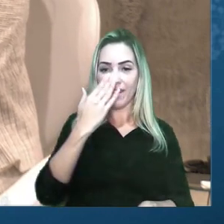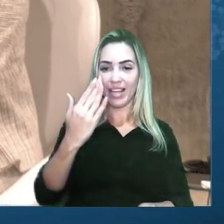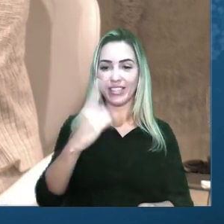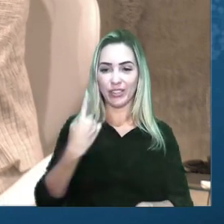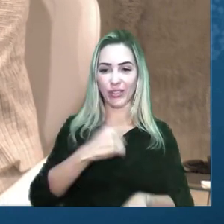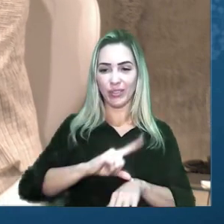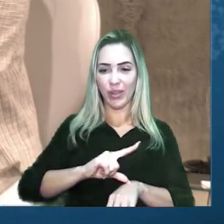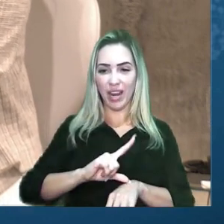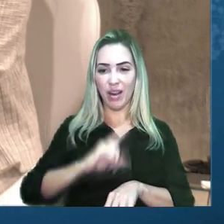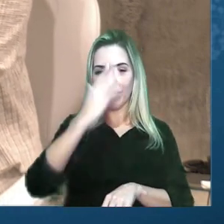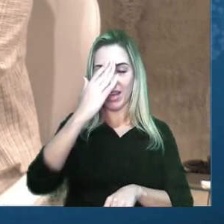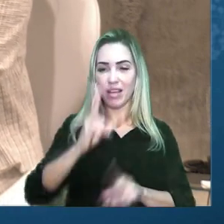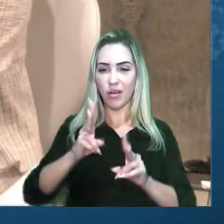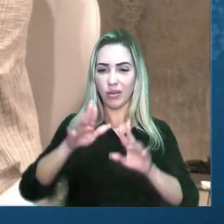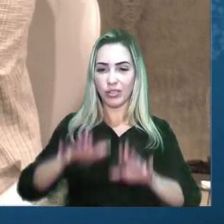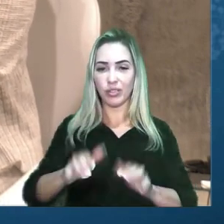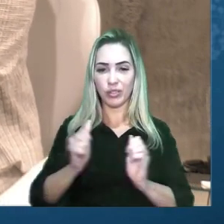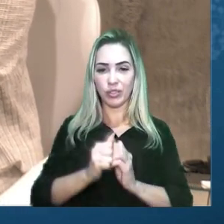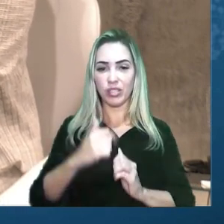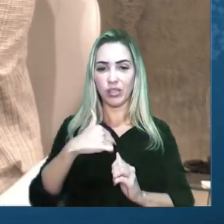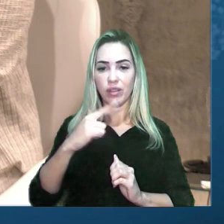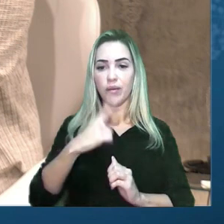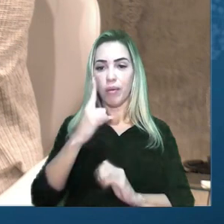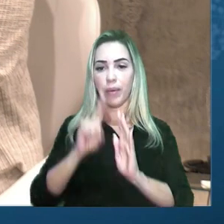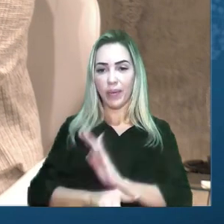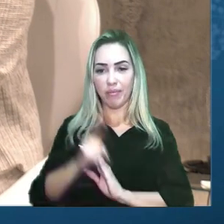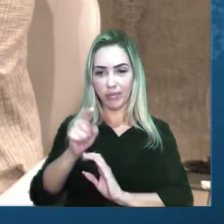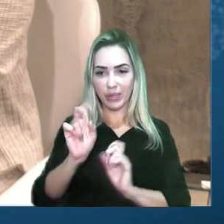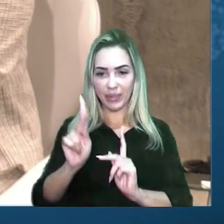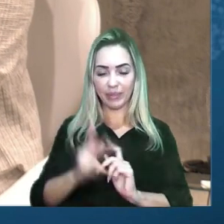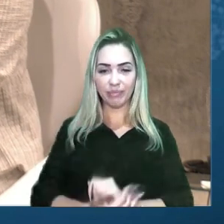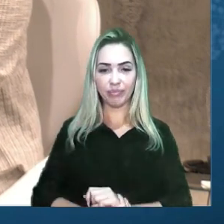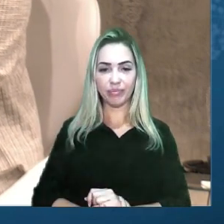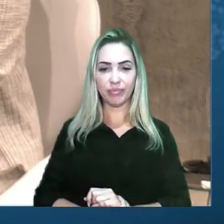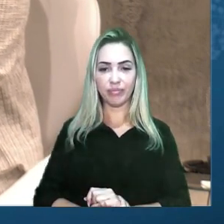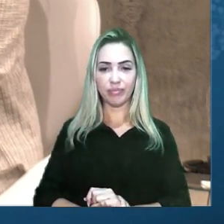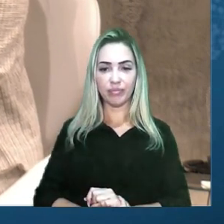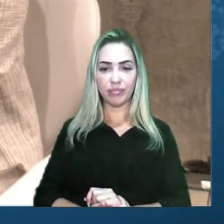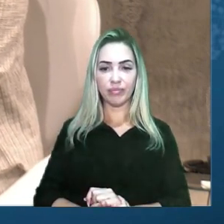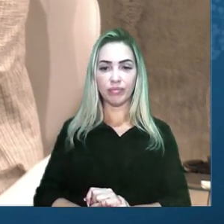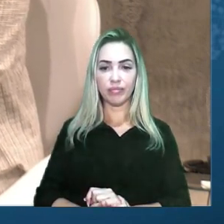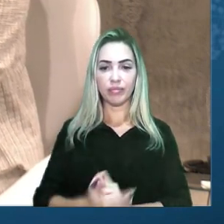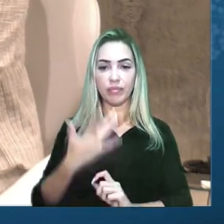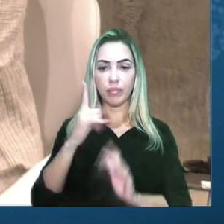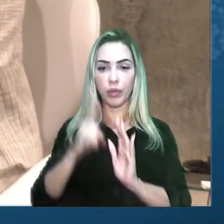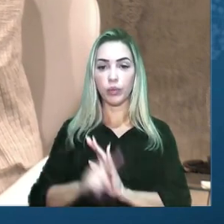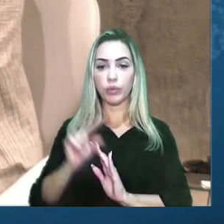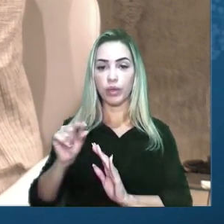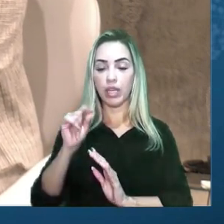por continuar conosco. Eu tenho uma pergunta para você, ok? Tudo bem. Minha pergunta é: a gente